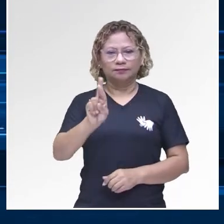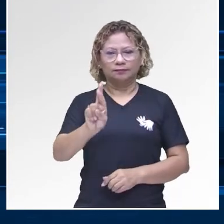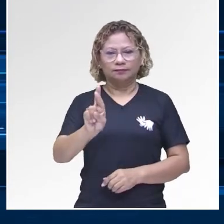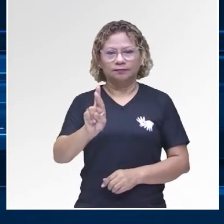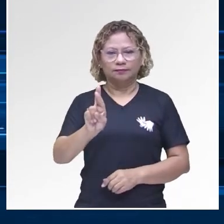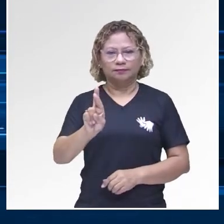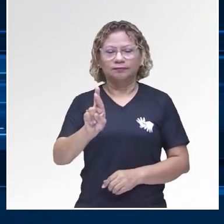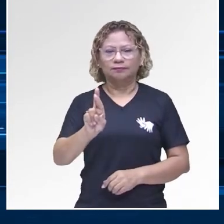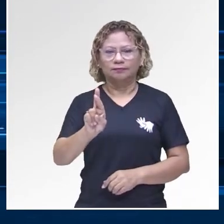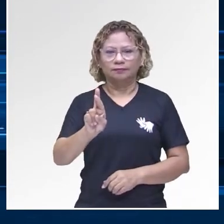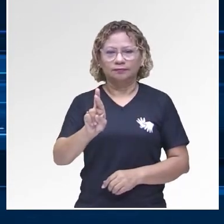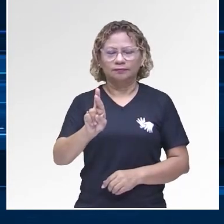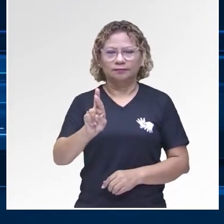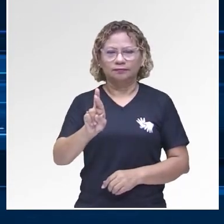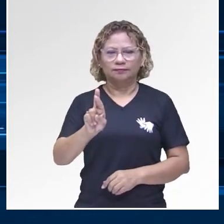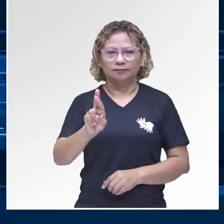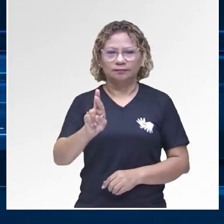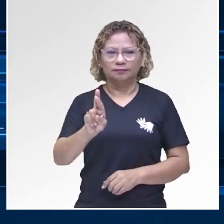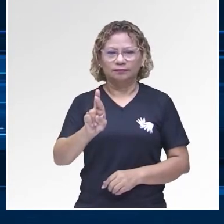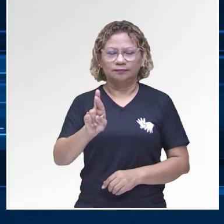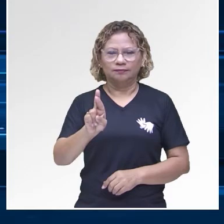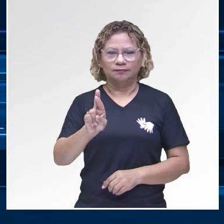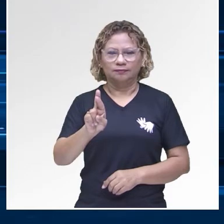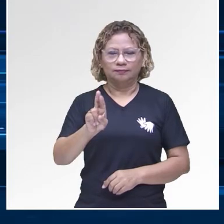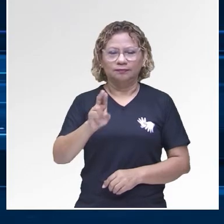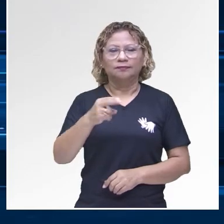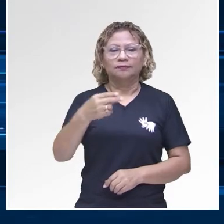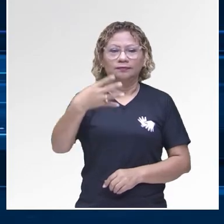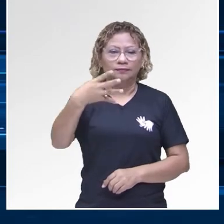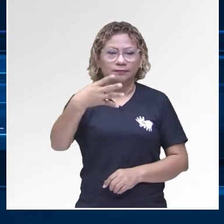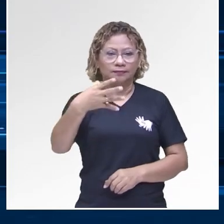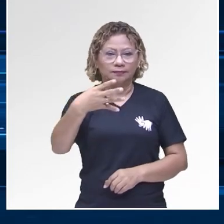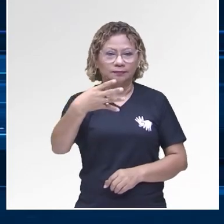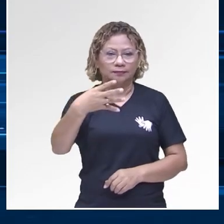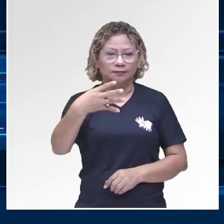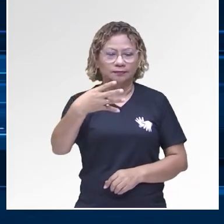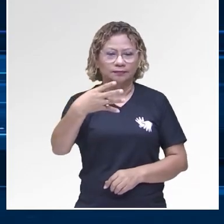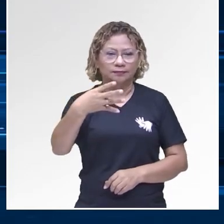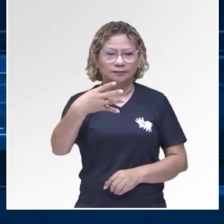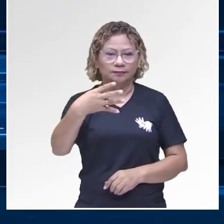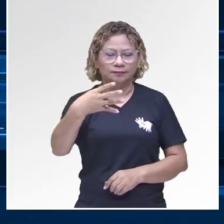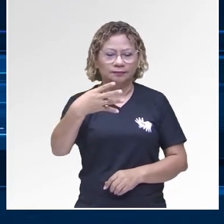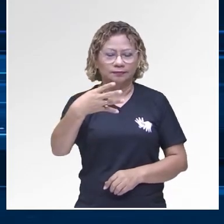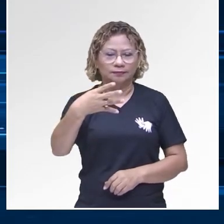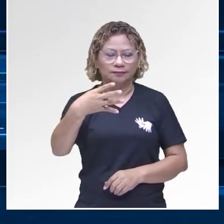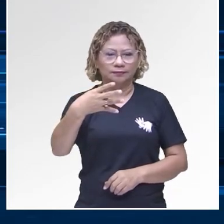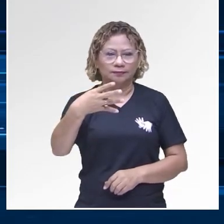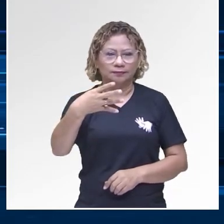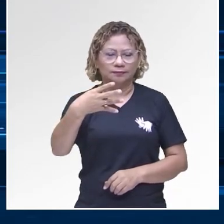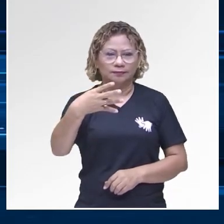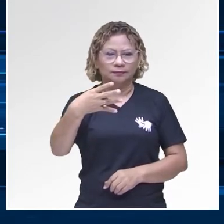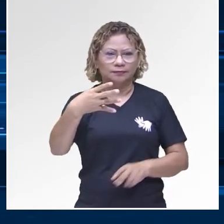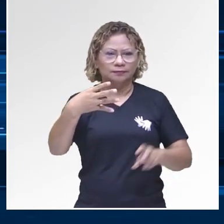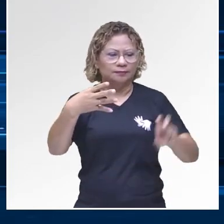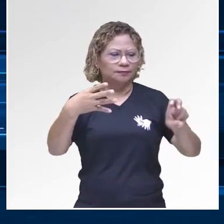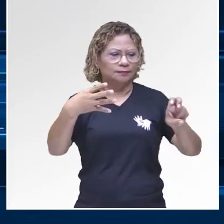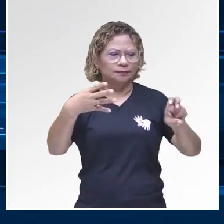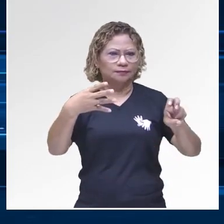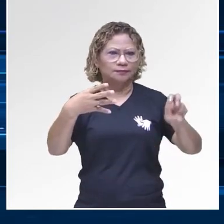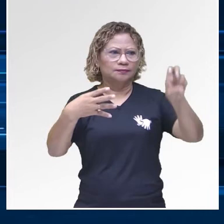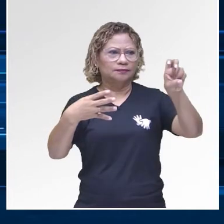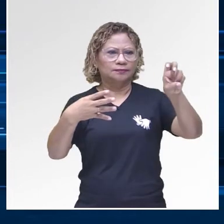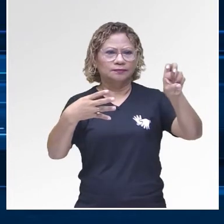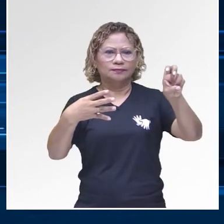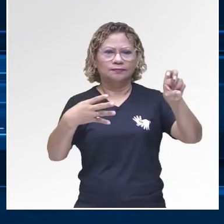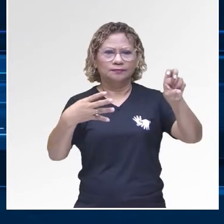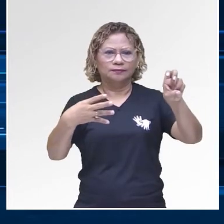uma unidade menor do que o índice do termo. Se é o quinto termo, eu vou multiplicar a razão por 4. Se é o